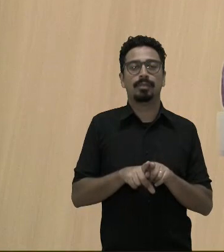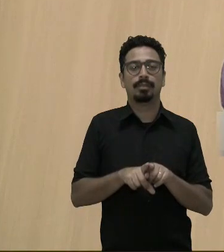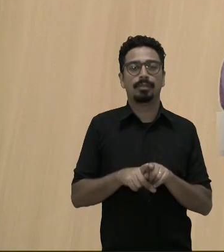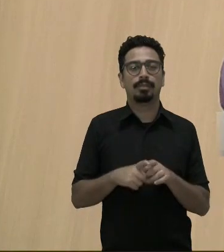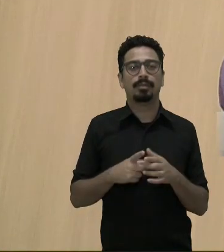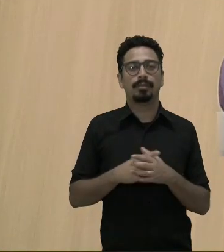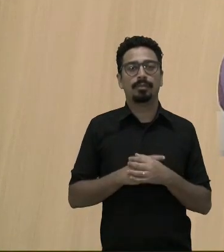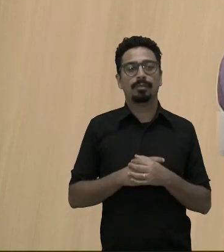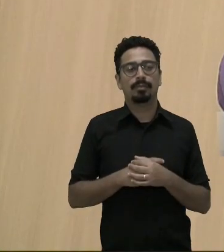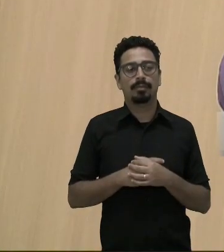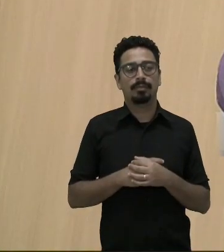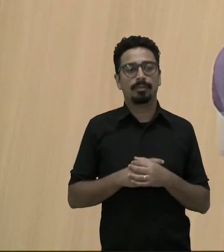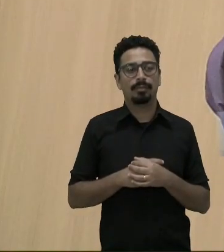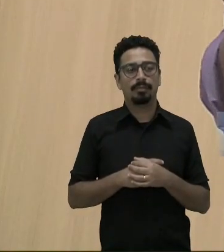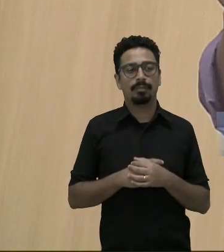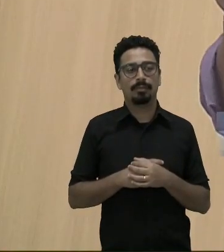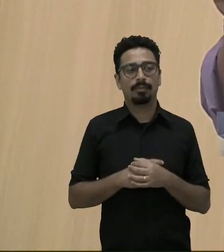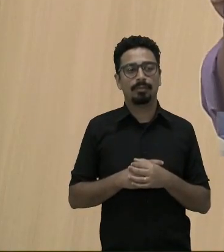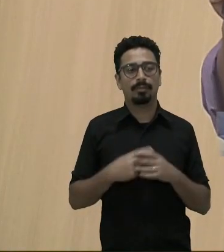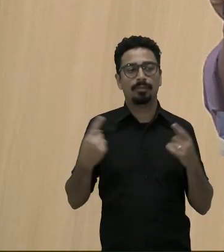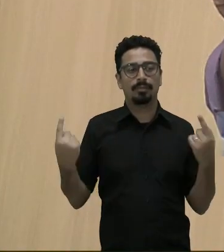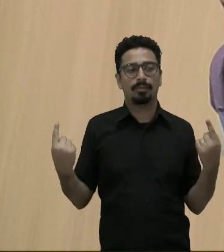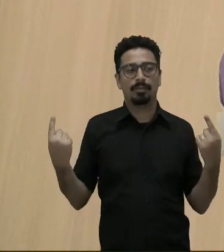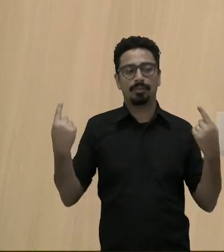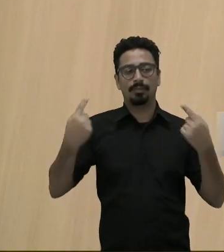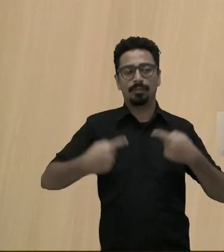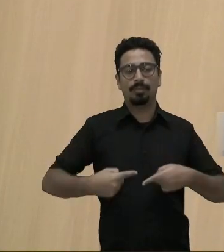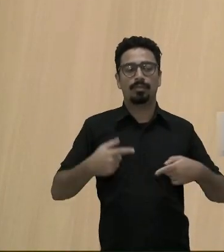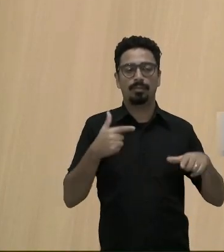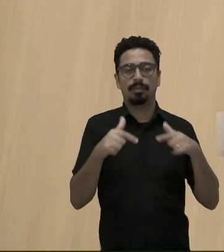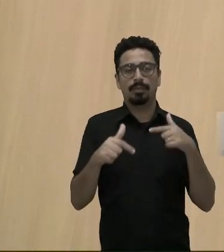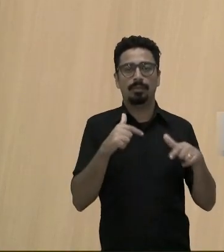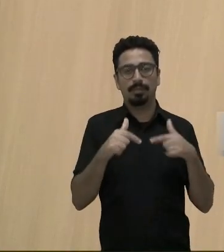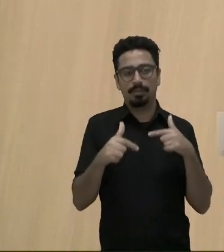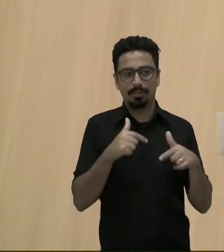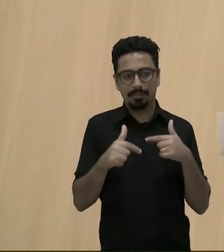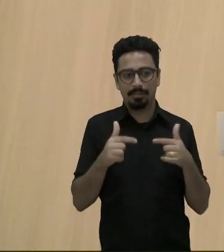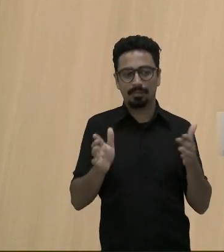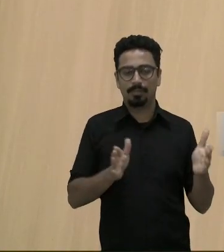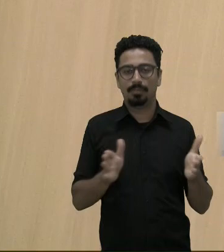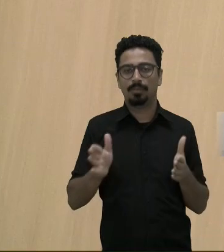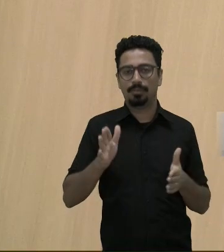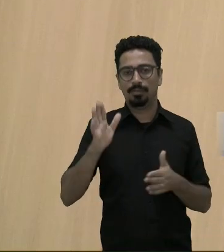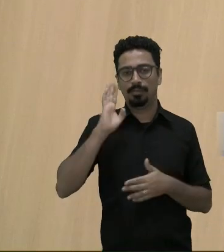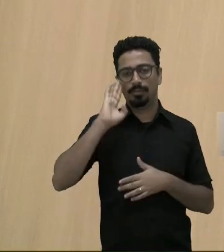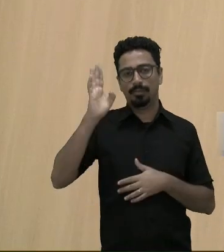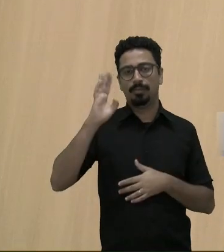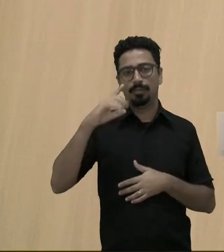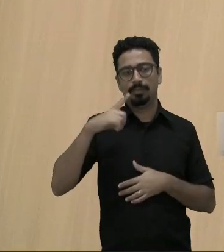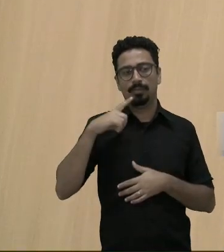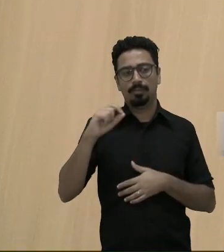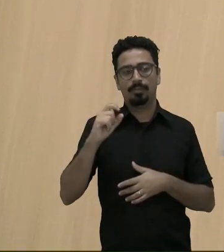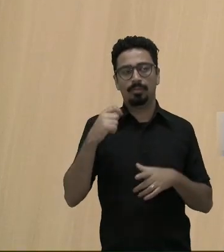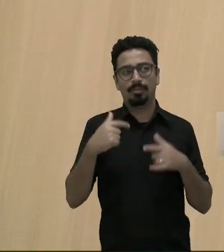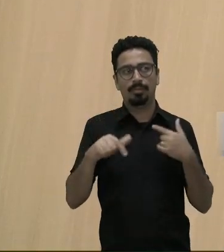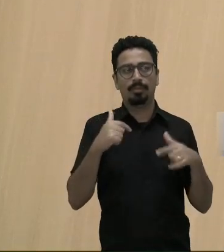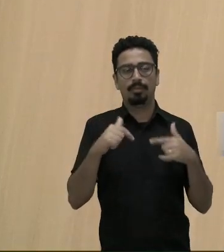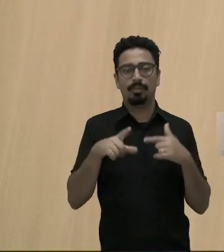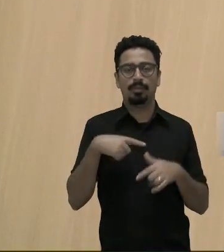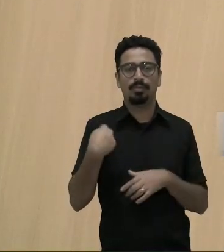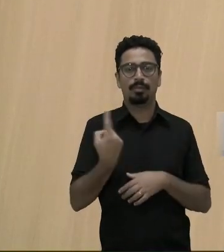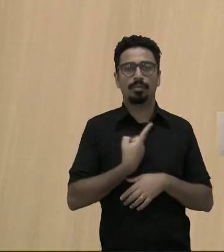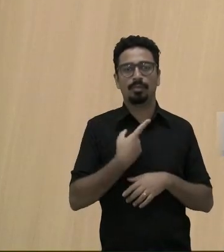que é um desafio trabalhar. Principalmente quando é um trabalho que a gente